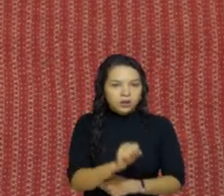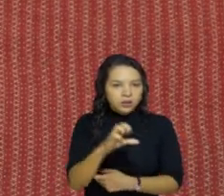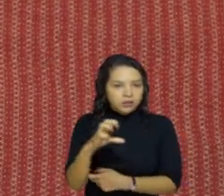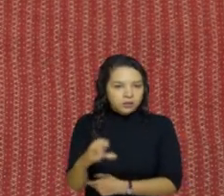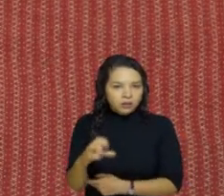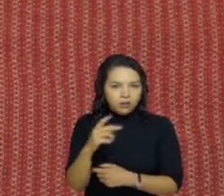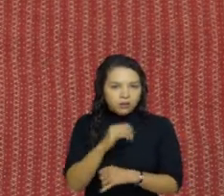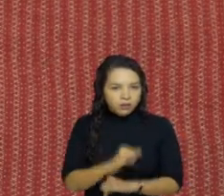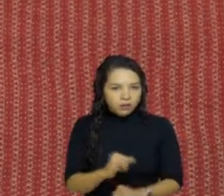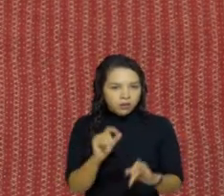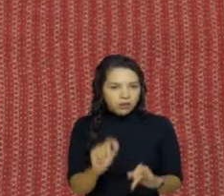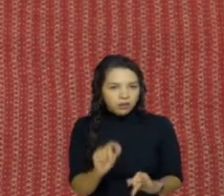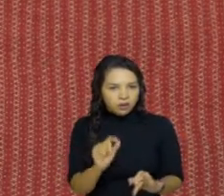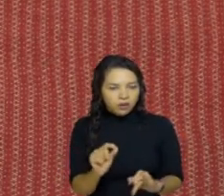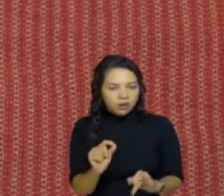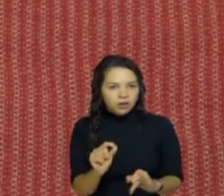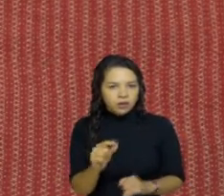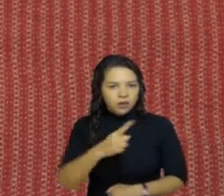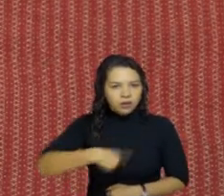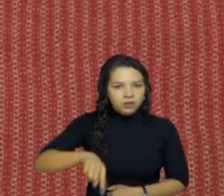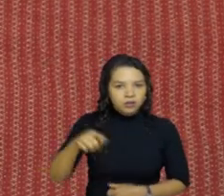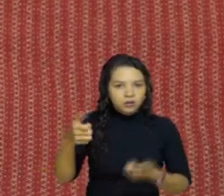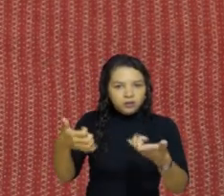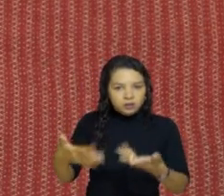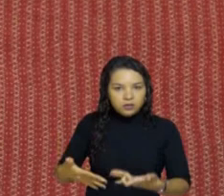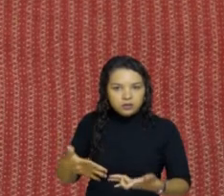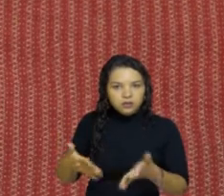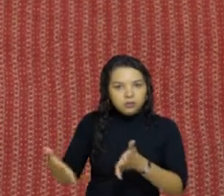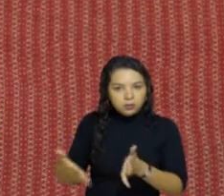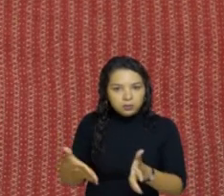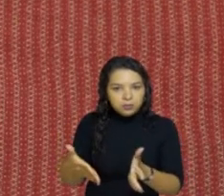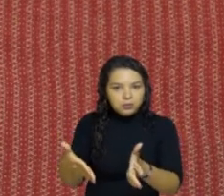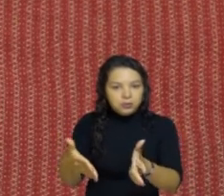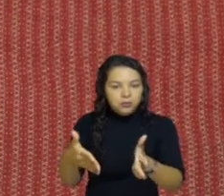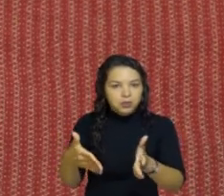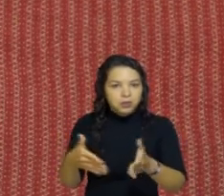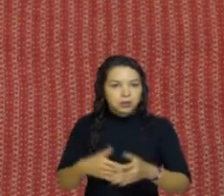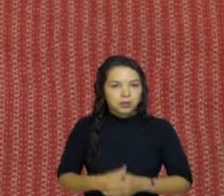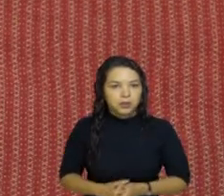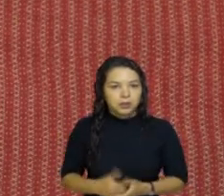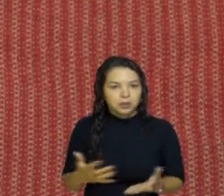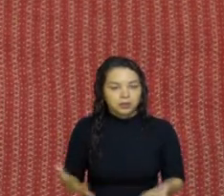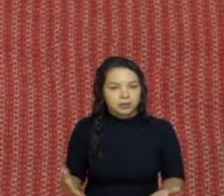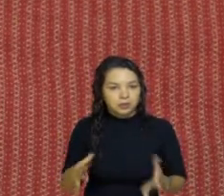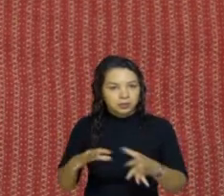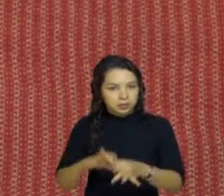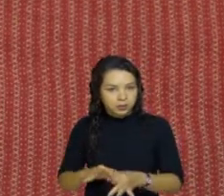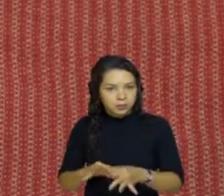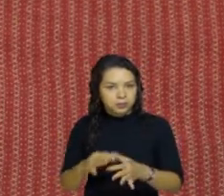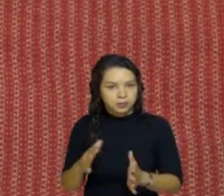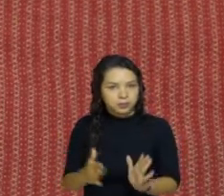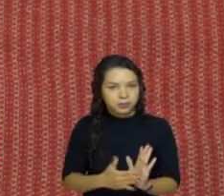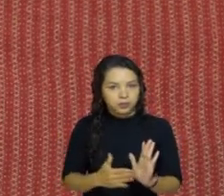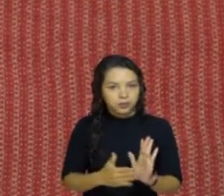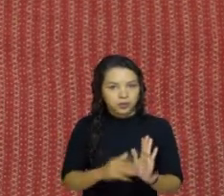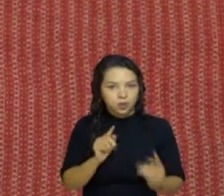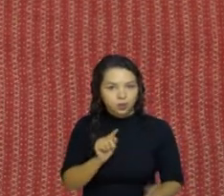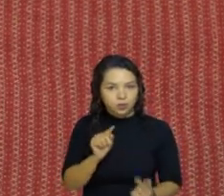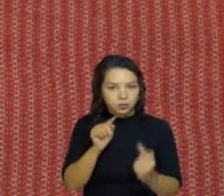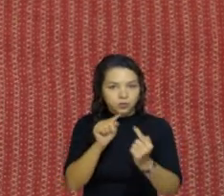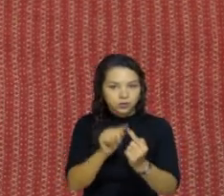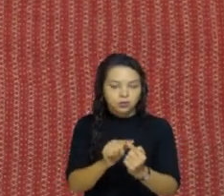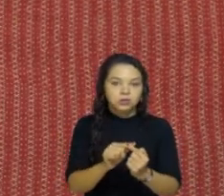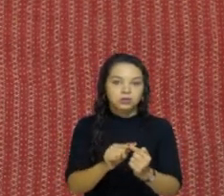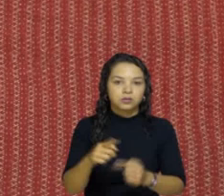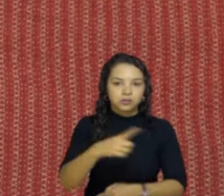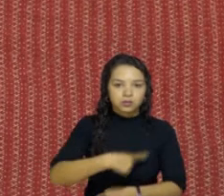dizer de que a forma como que o senhor conduz esta integração e o propósito e objetivo onde que